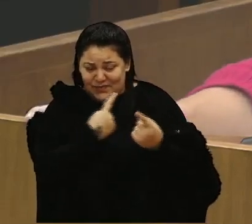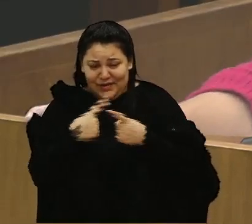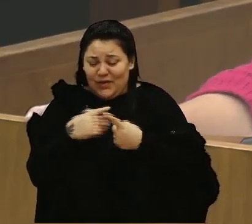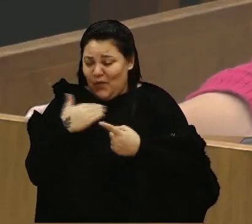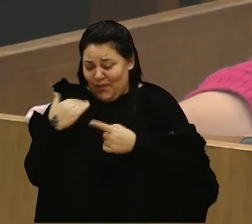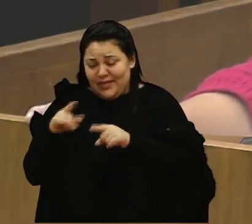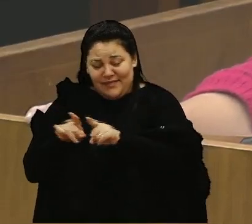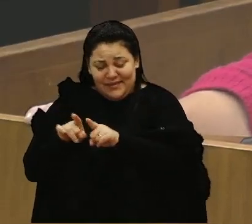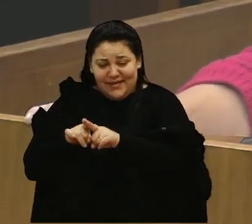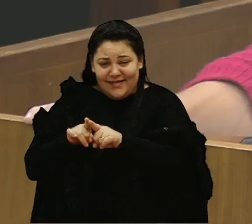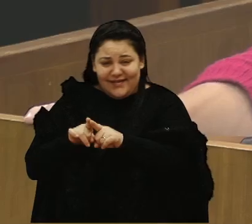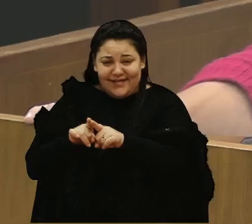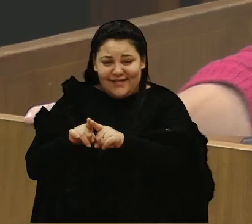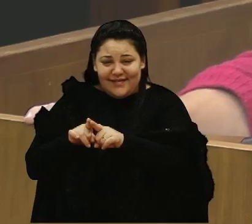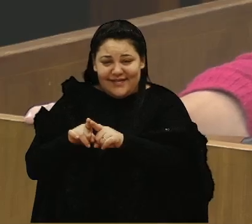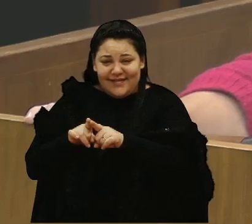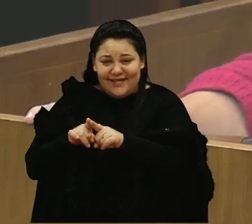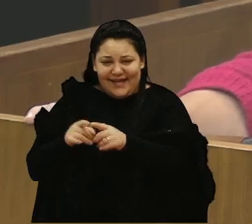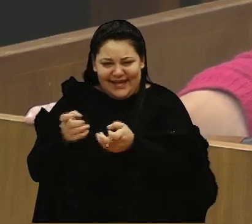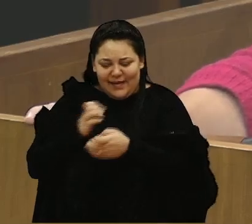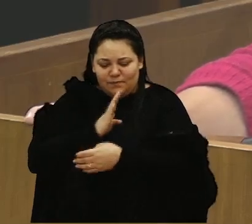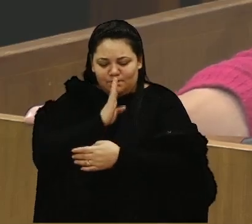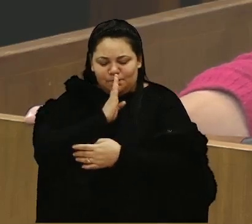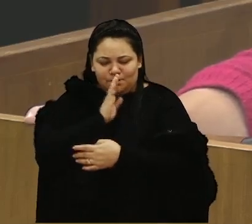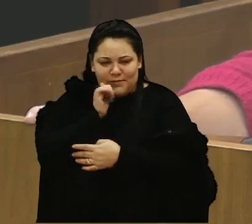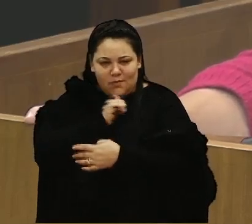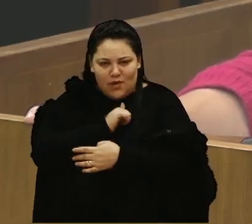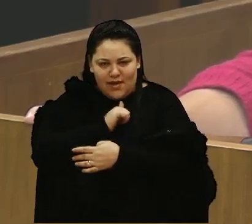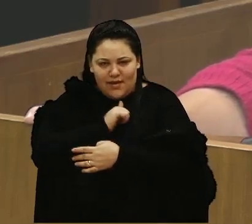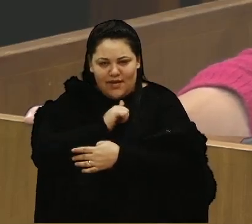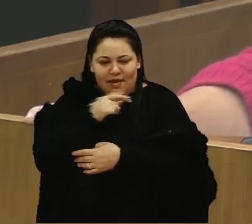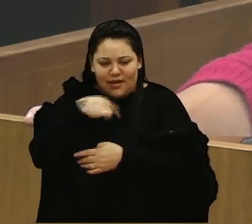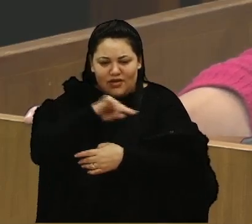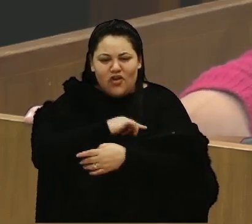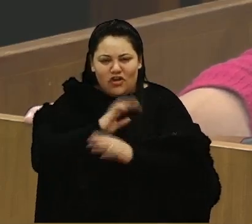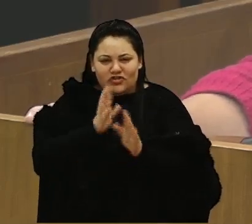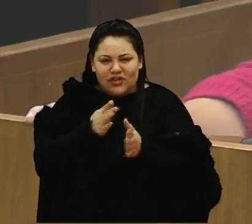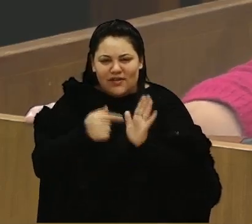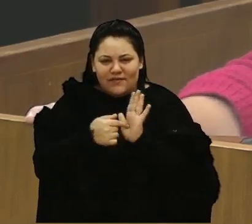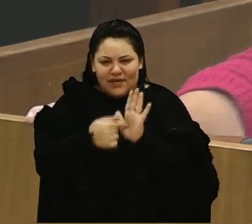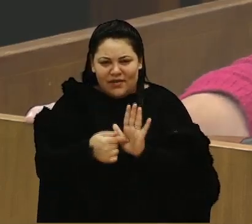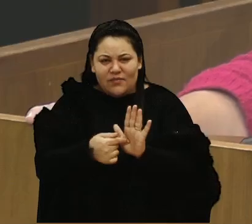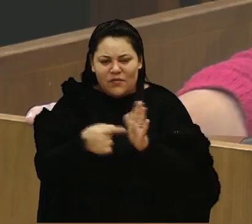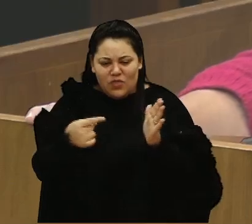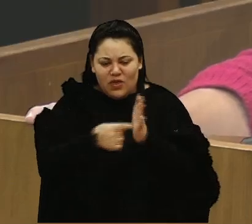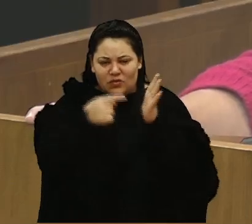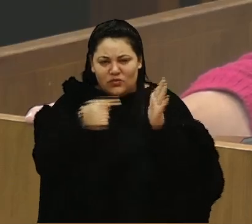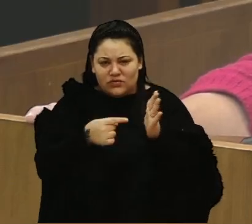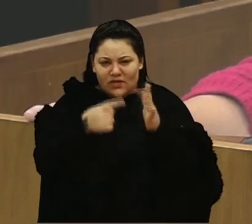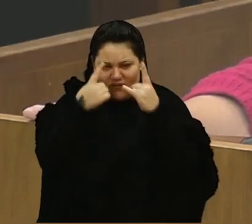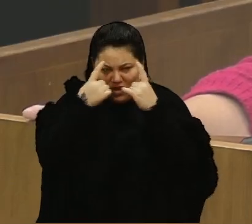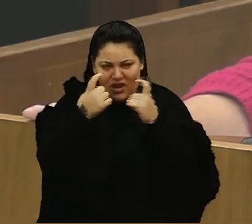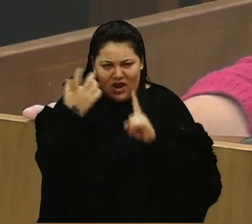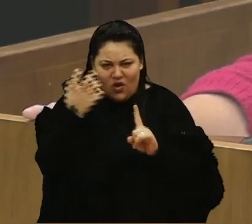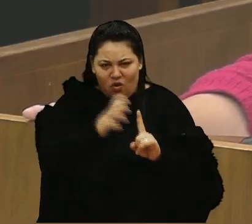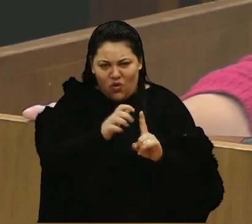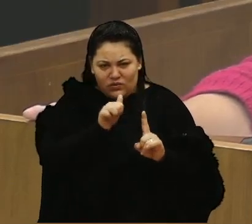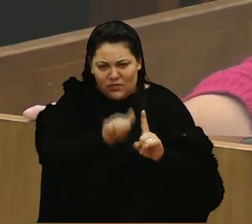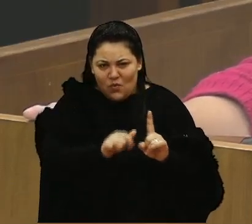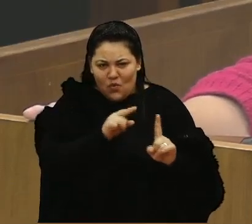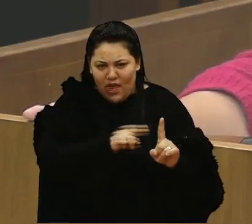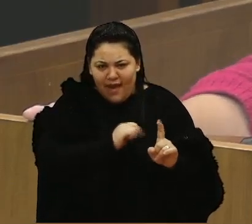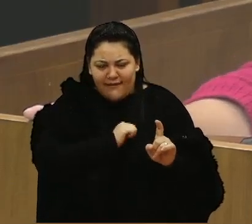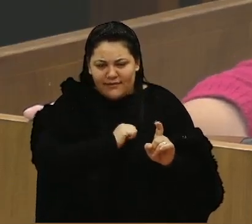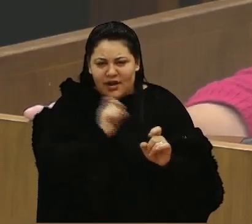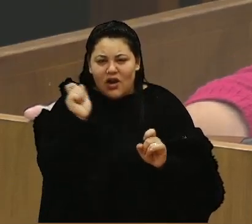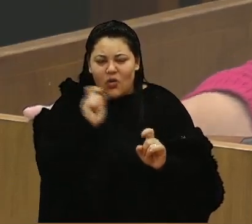mulheres? Que é calar a nossa voz quando nós denunciamos a violência contra a mulher? Qual foi o objetivo do